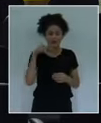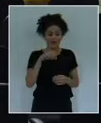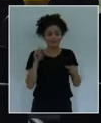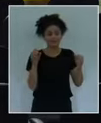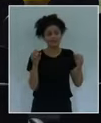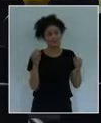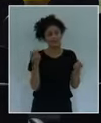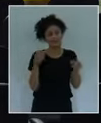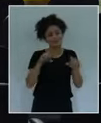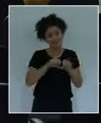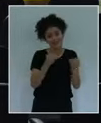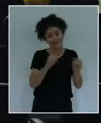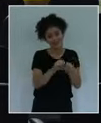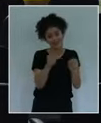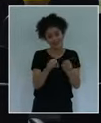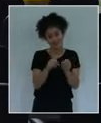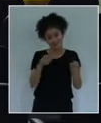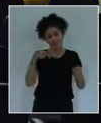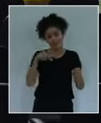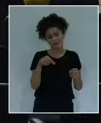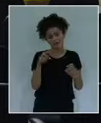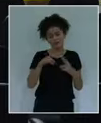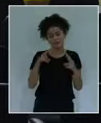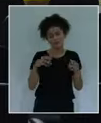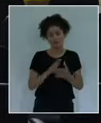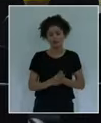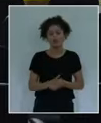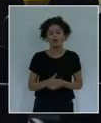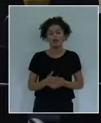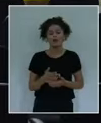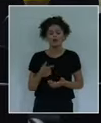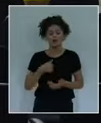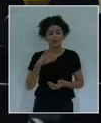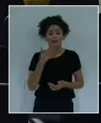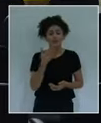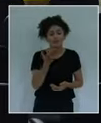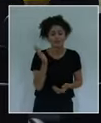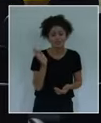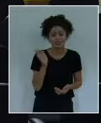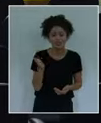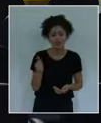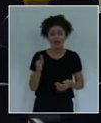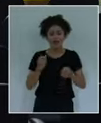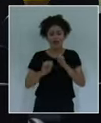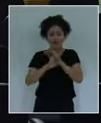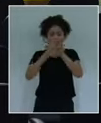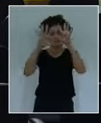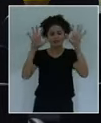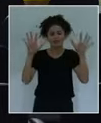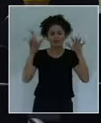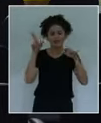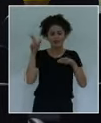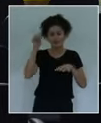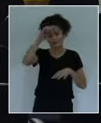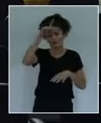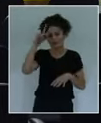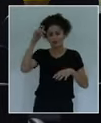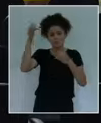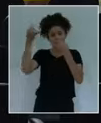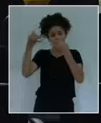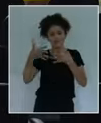aí. Eu fiz até uma indicação na Câmara essa semana, solicitando um esclarecimento, ver quais delas já tem possibilidade,